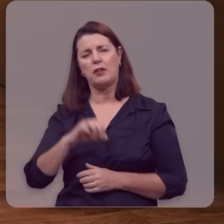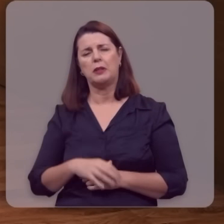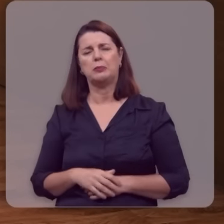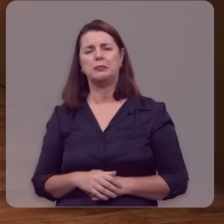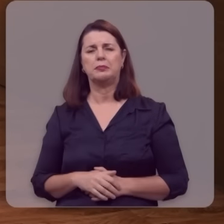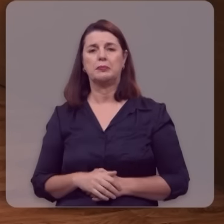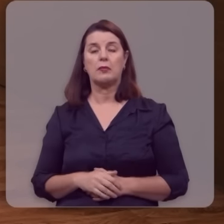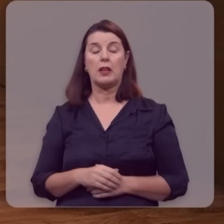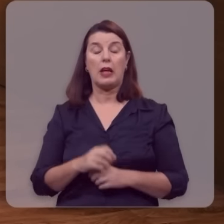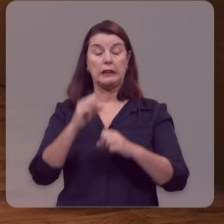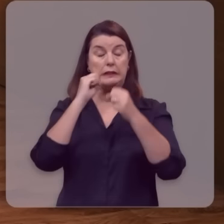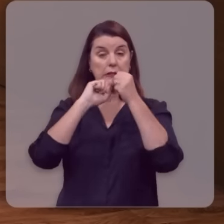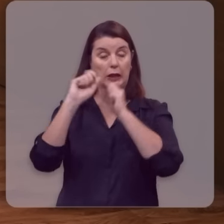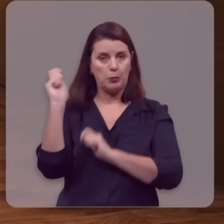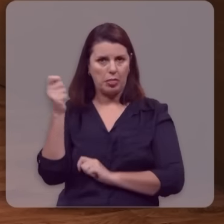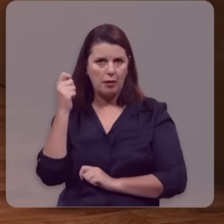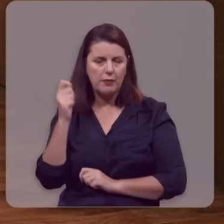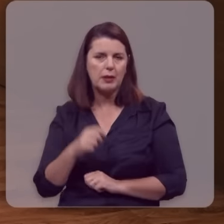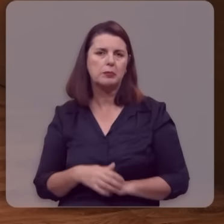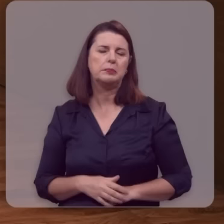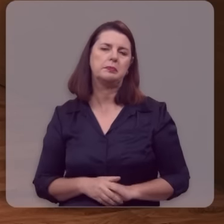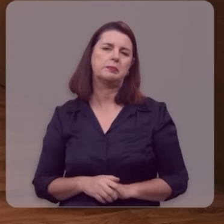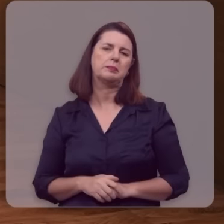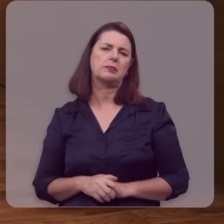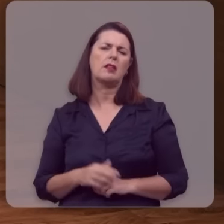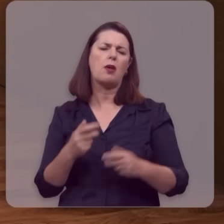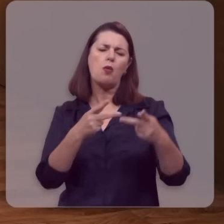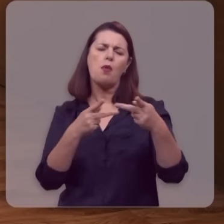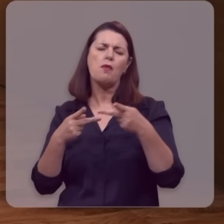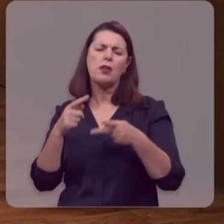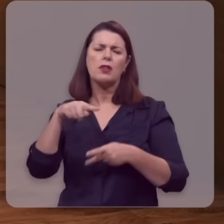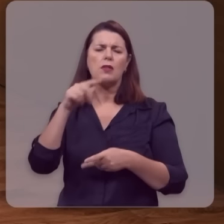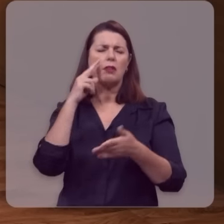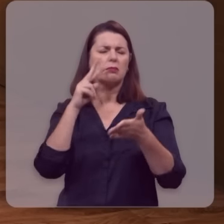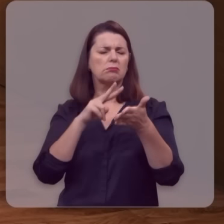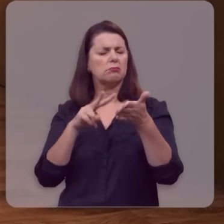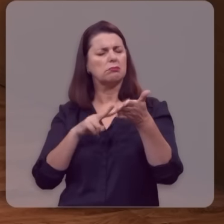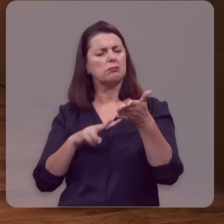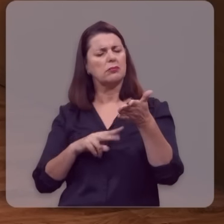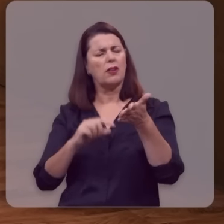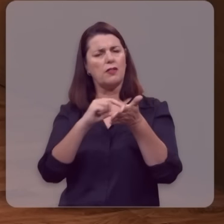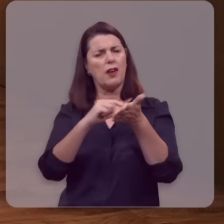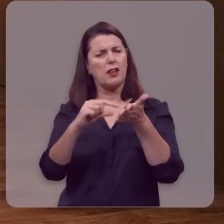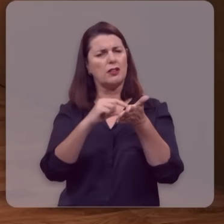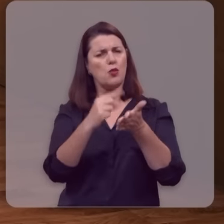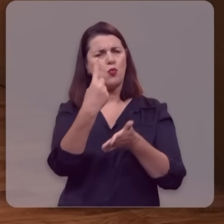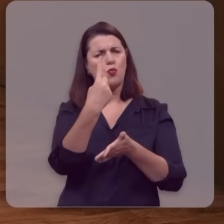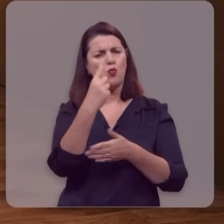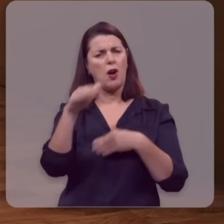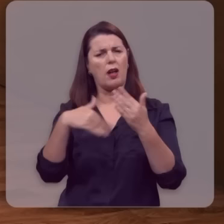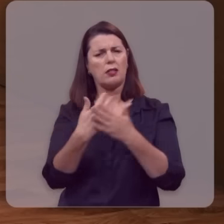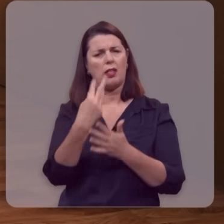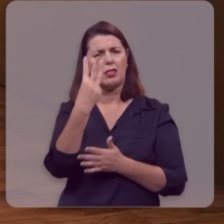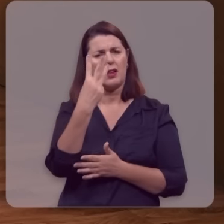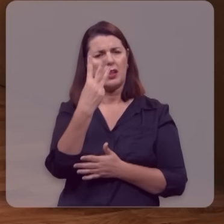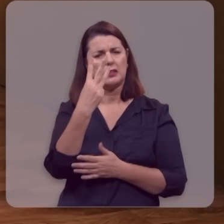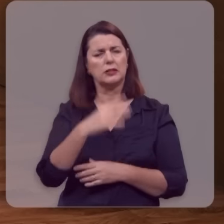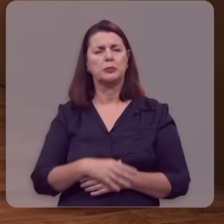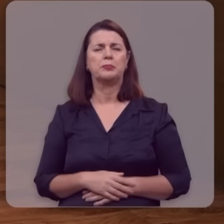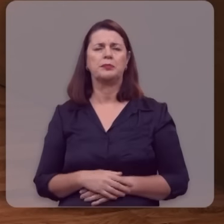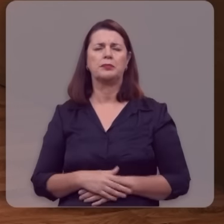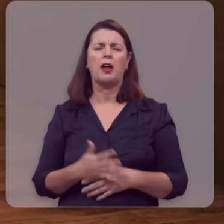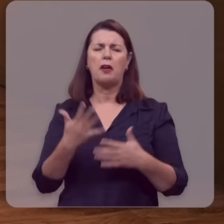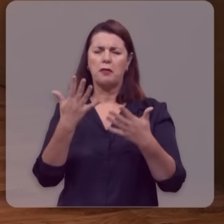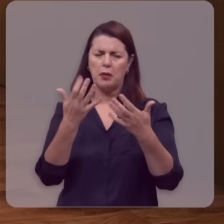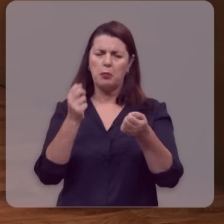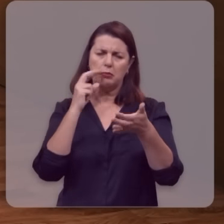139 Salmo de Davi e eu convido você para ler conosco os versos 1 2 e 3 vamos